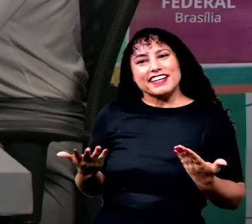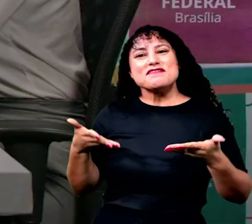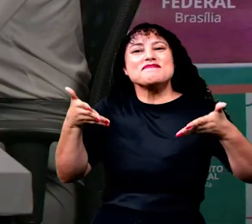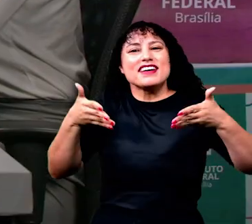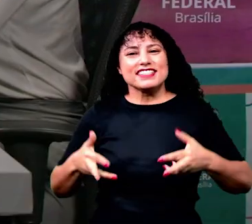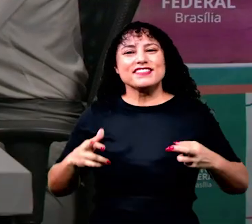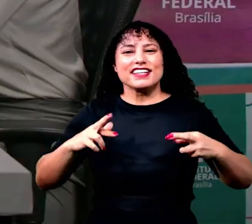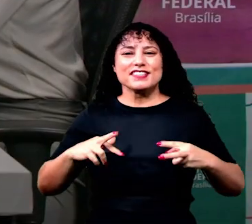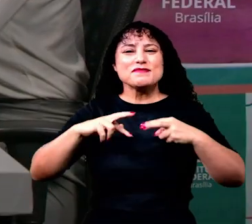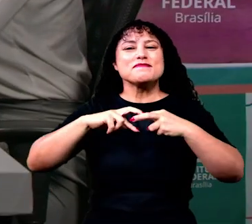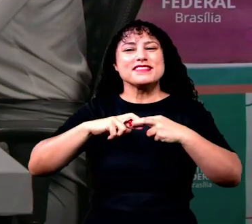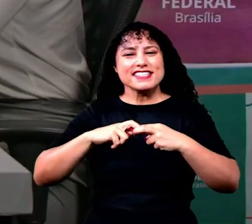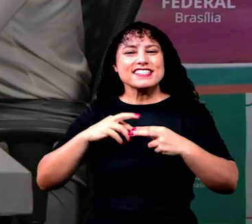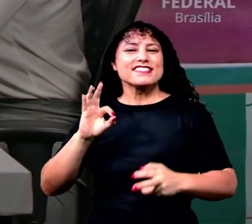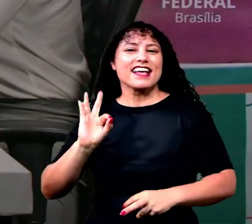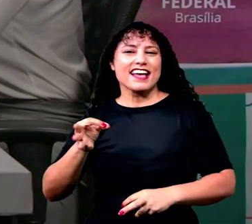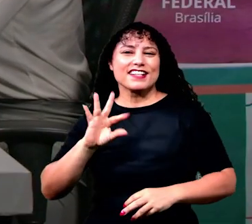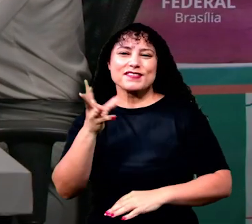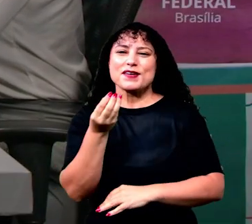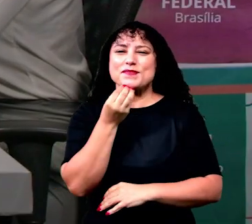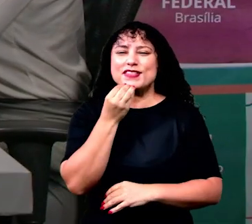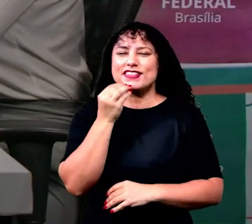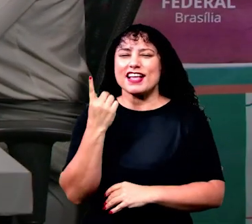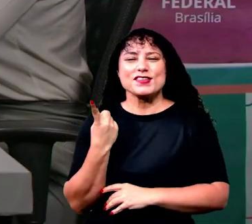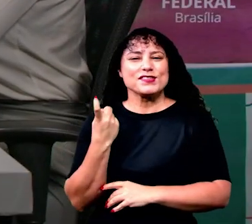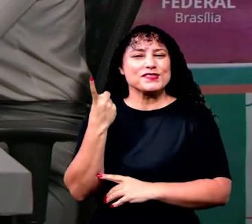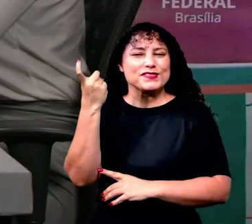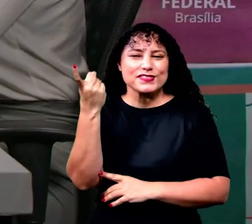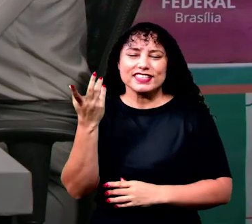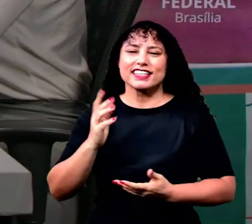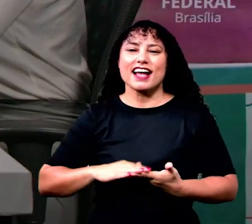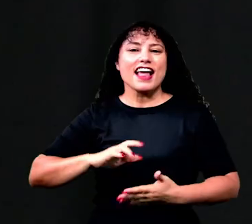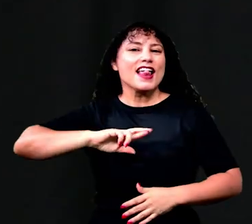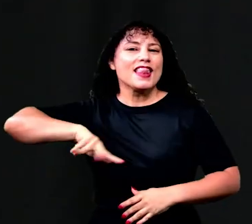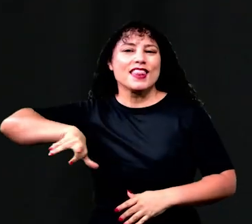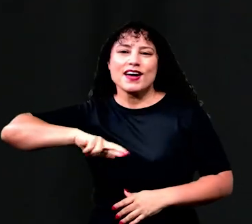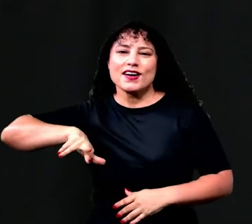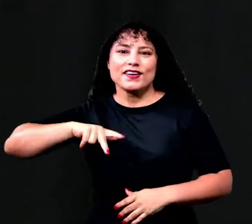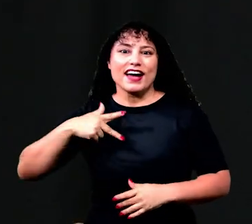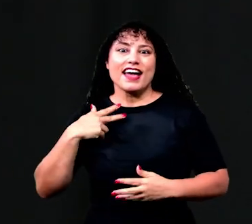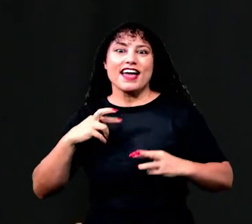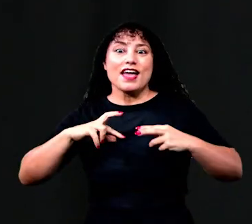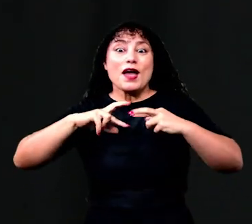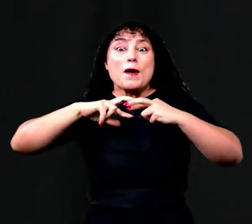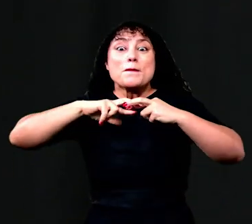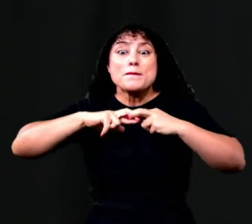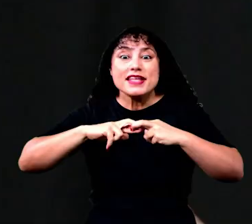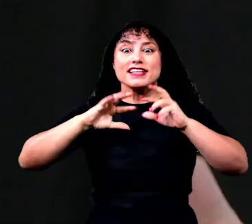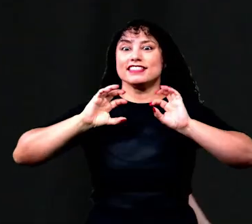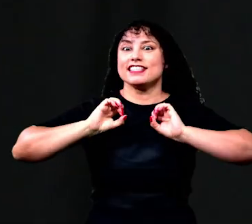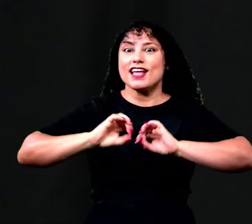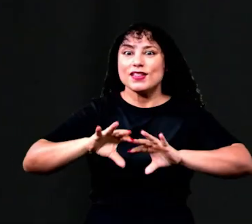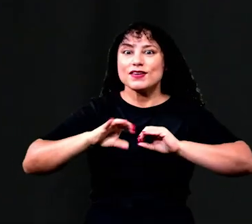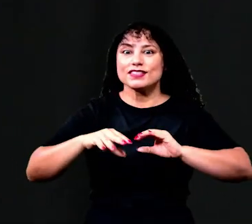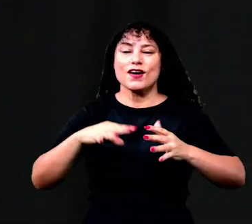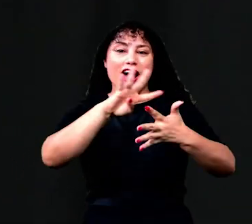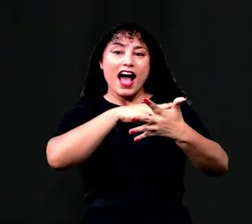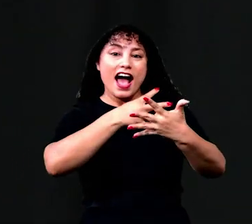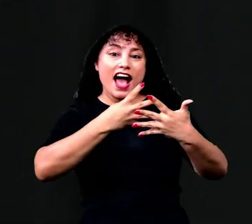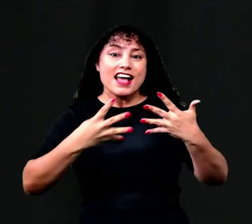Participar do BRICS foi realmente uma oportunidade única, né? E não era, e era o BRICS Educação, né? Agenda